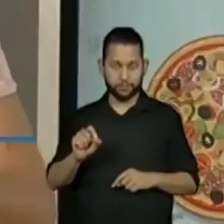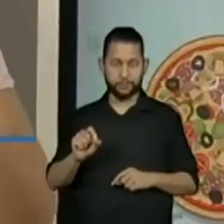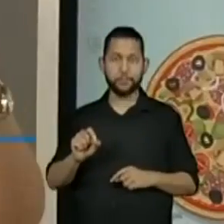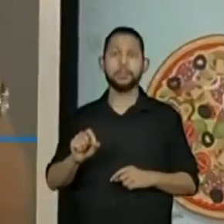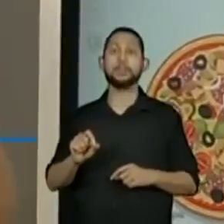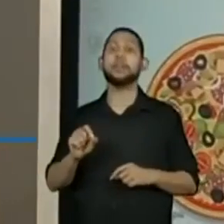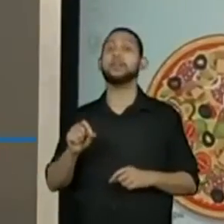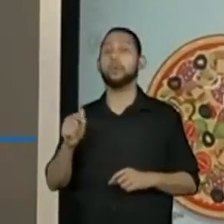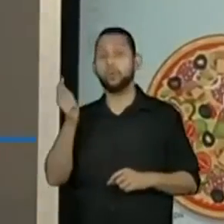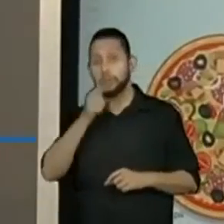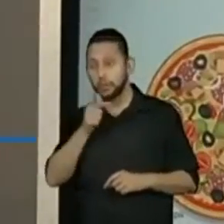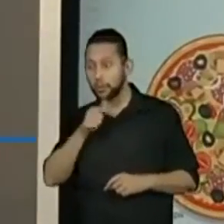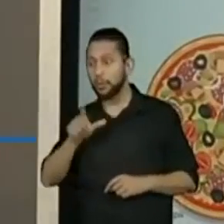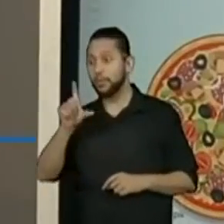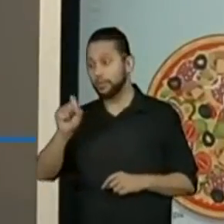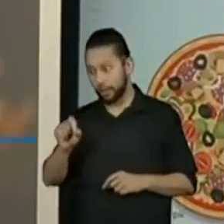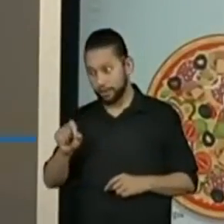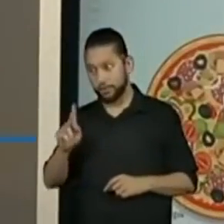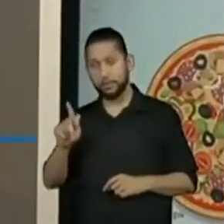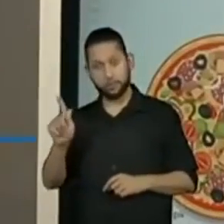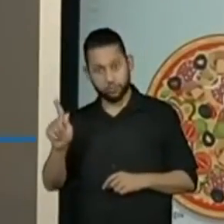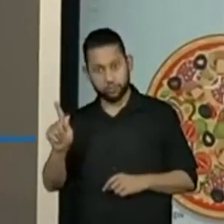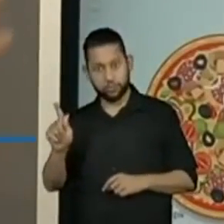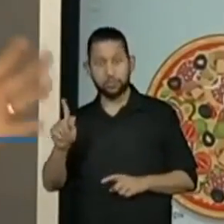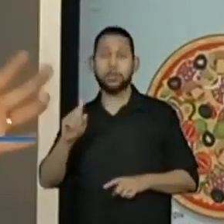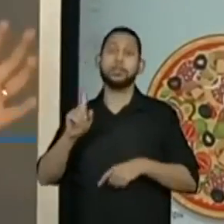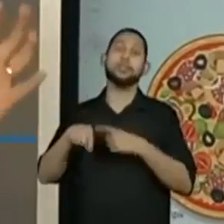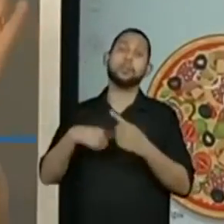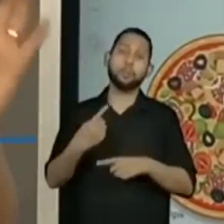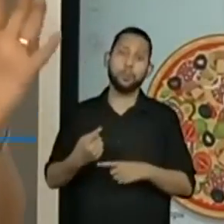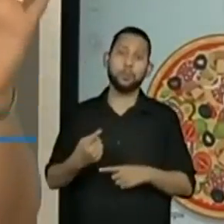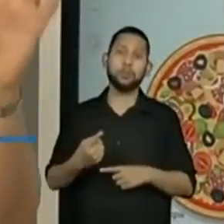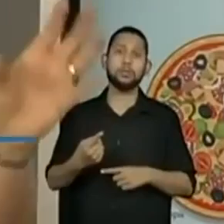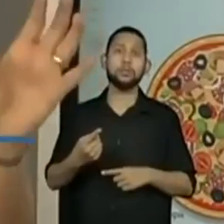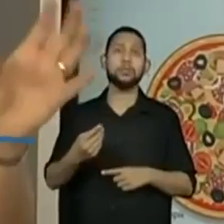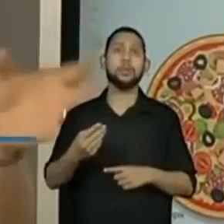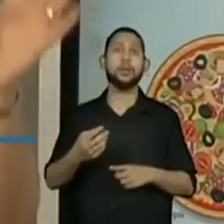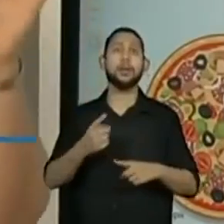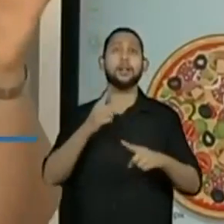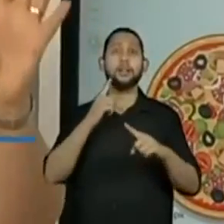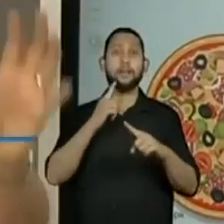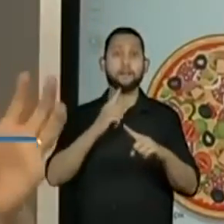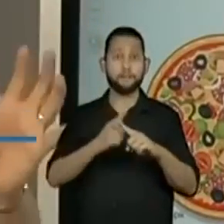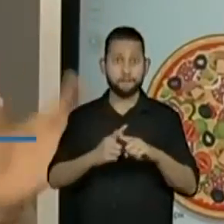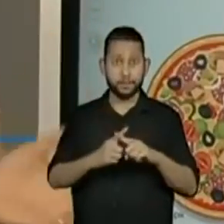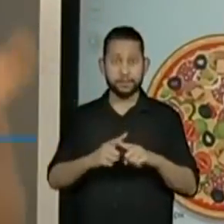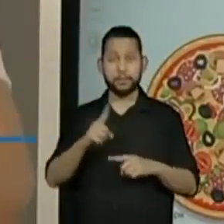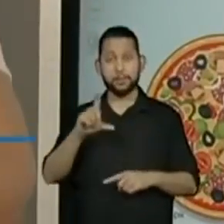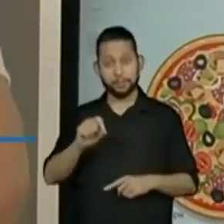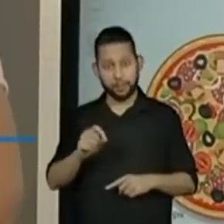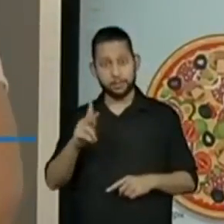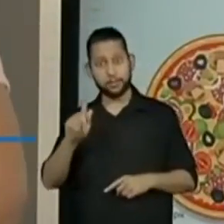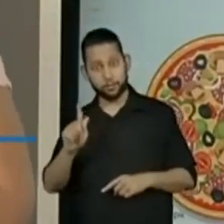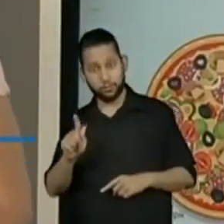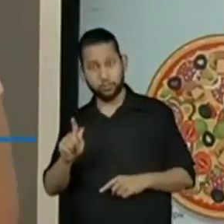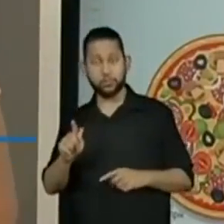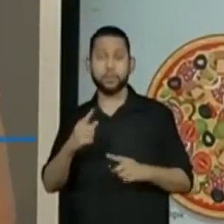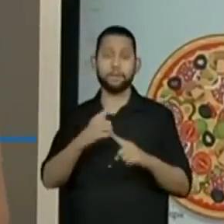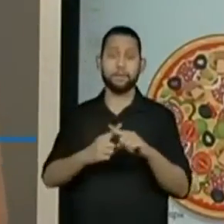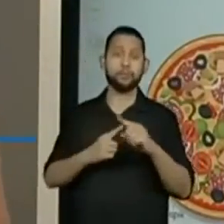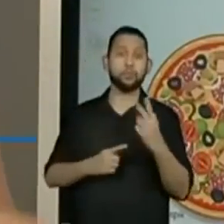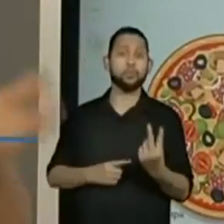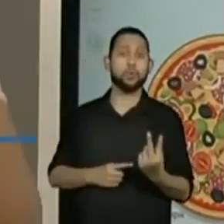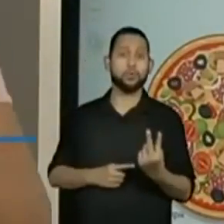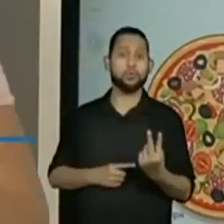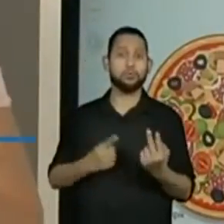ela obteve o valor de 10 Kg E aí depois ela ela multiplicou o valor de 10 Kg por